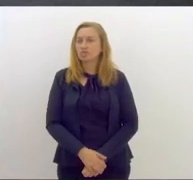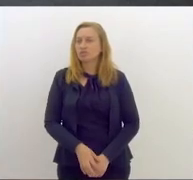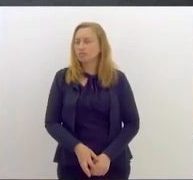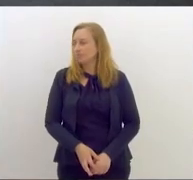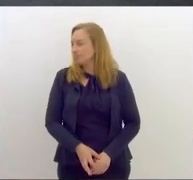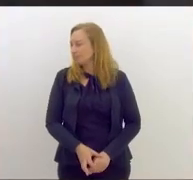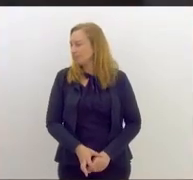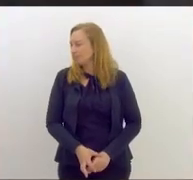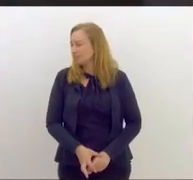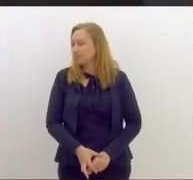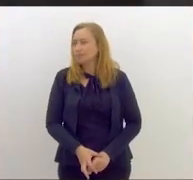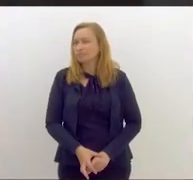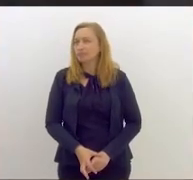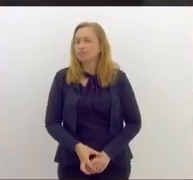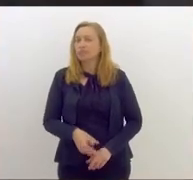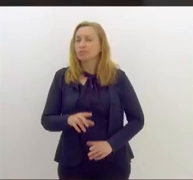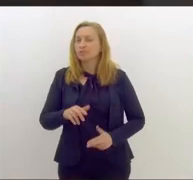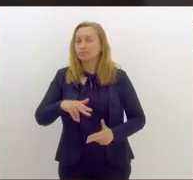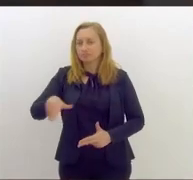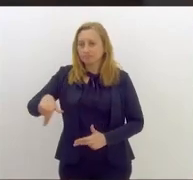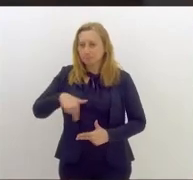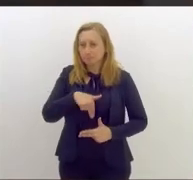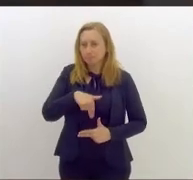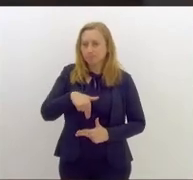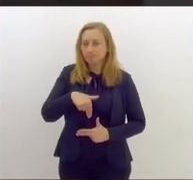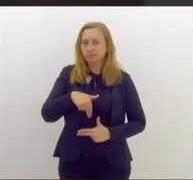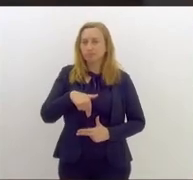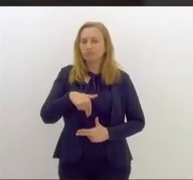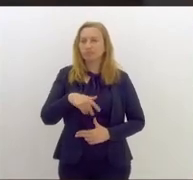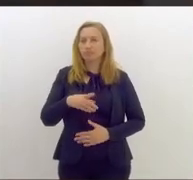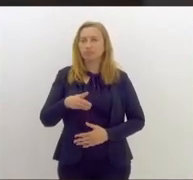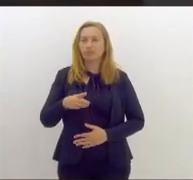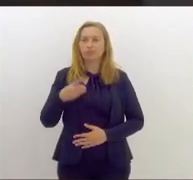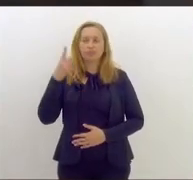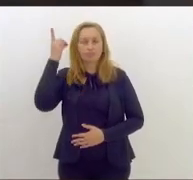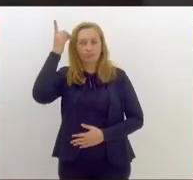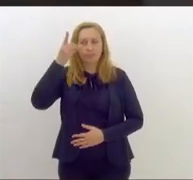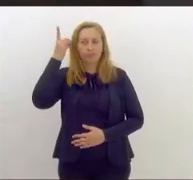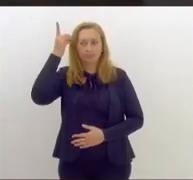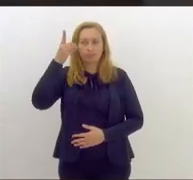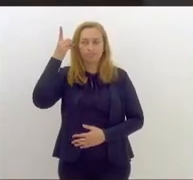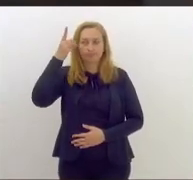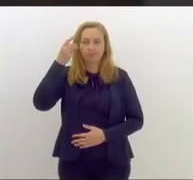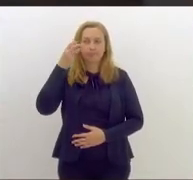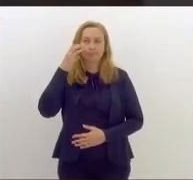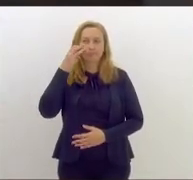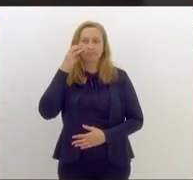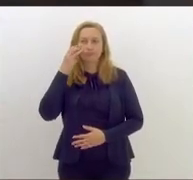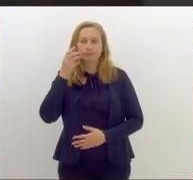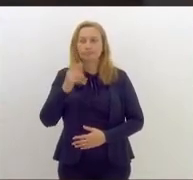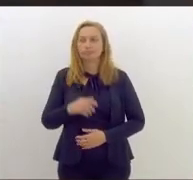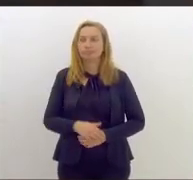próximo oradores escrito é o nome Deputado waldeck Carneiro